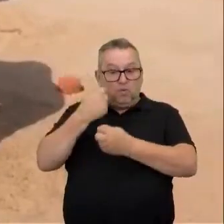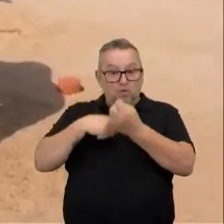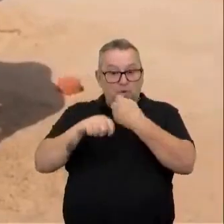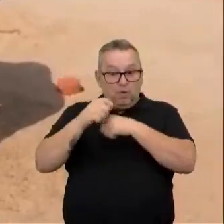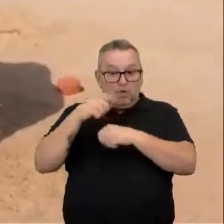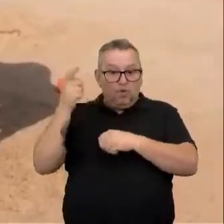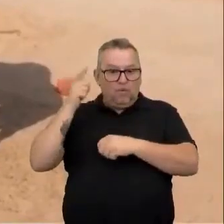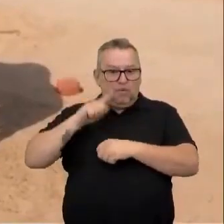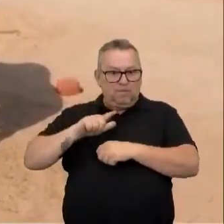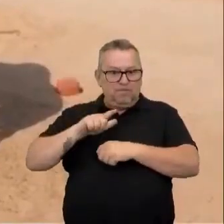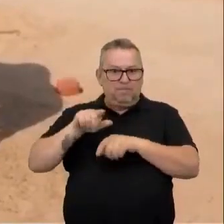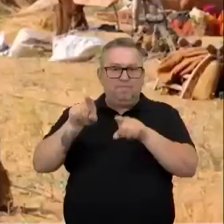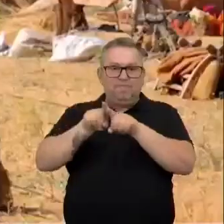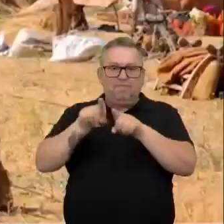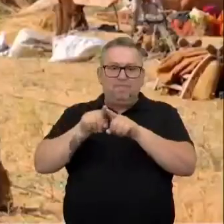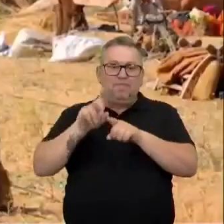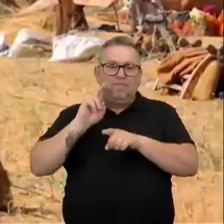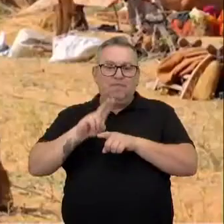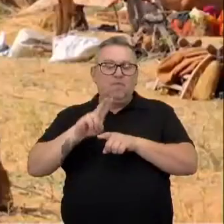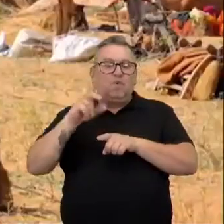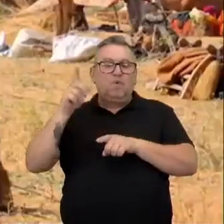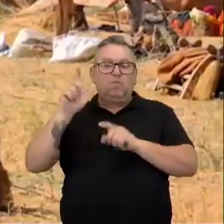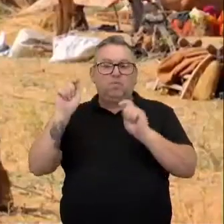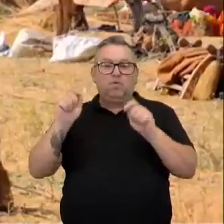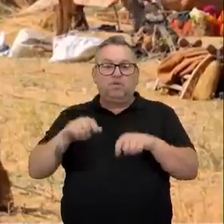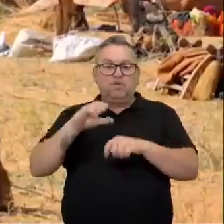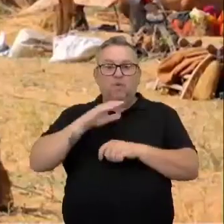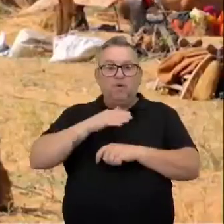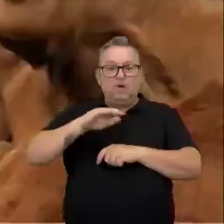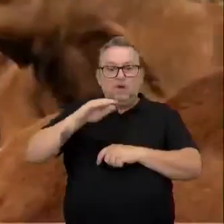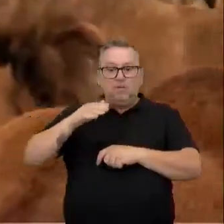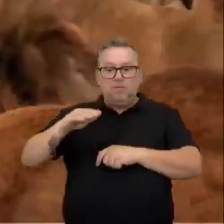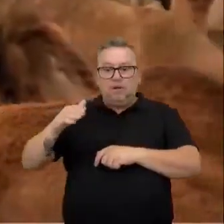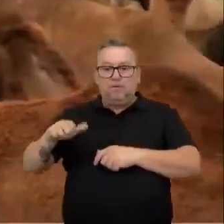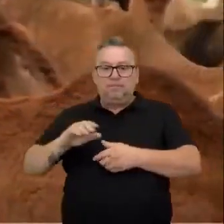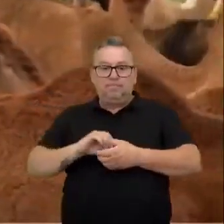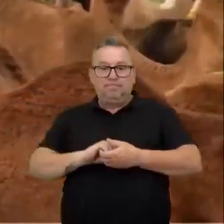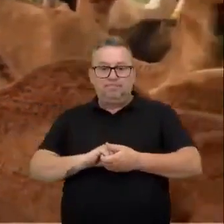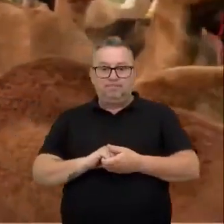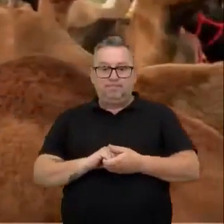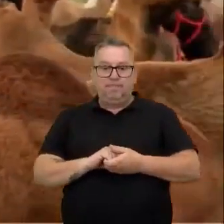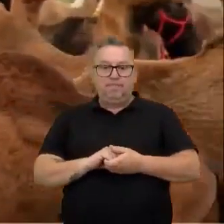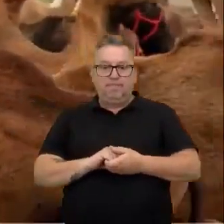na antiguidade só foi possível graças a eles.